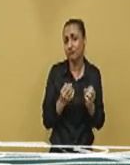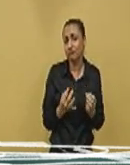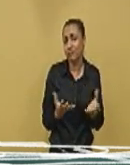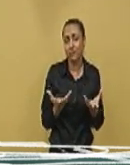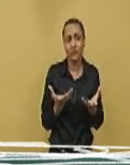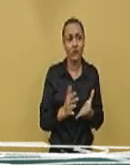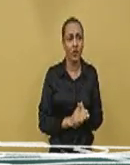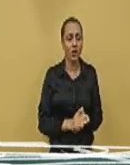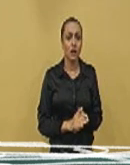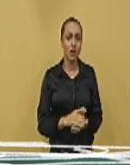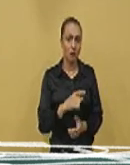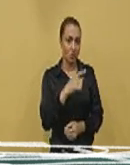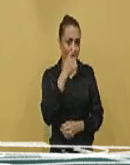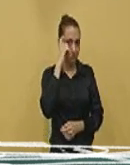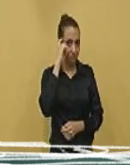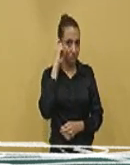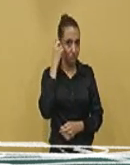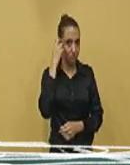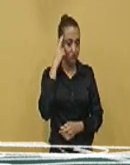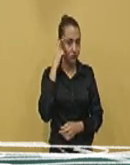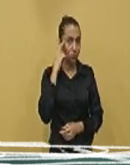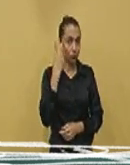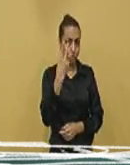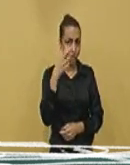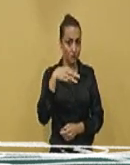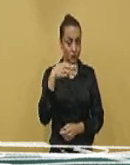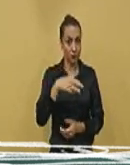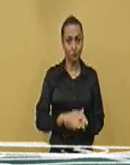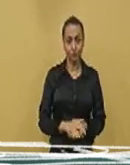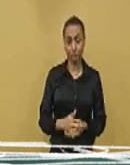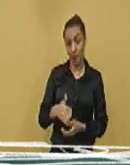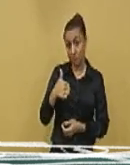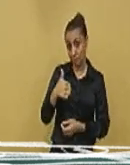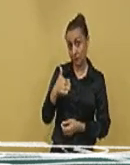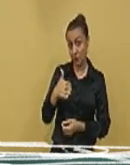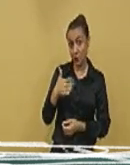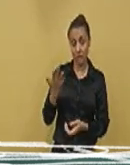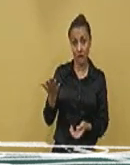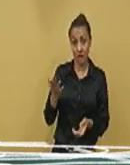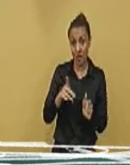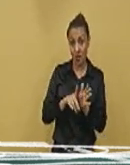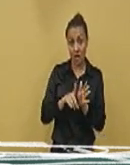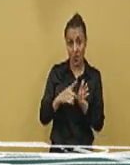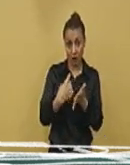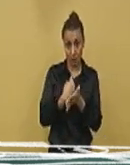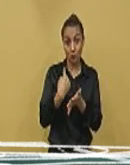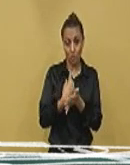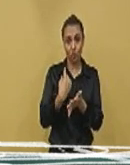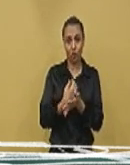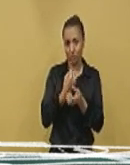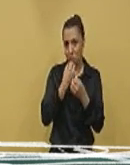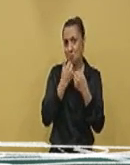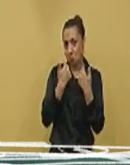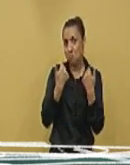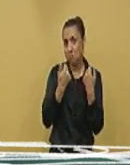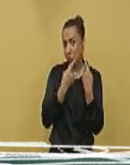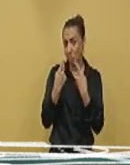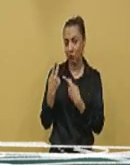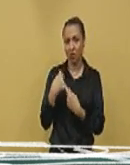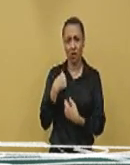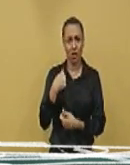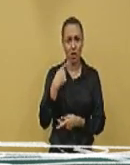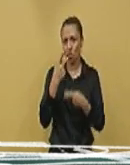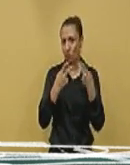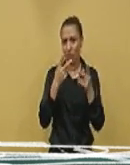Professora Tiene, o senhor tem 2 minutos para a resposta. Não, primeiro, a sua pergunta é muito bem-vinda, porque eu não falei da